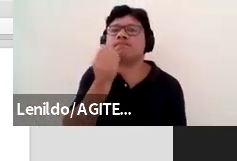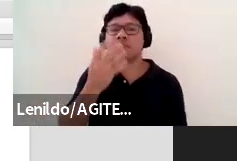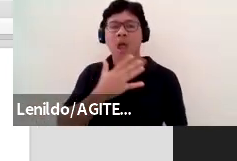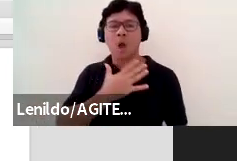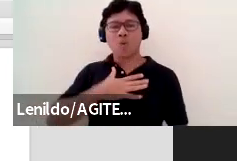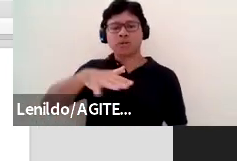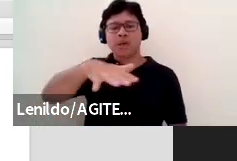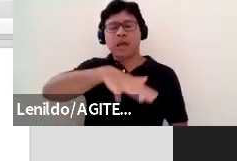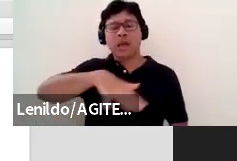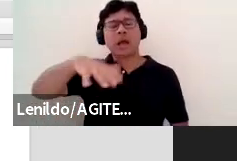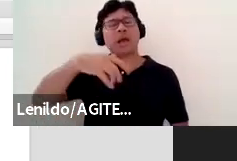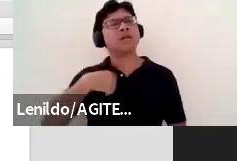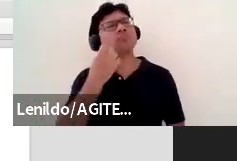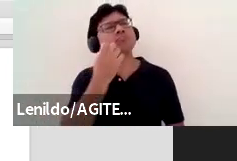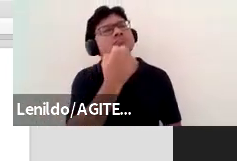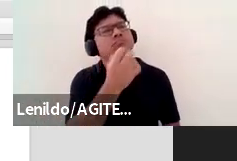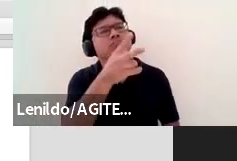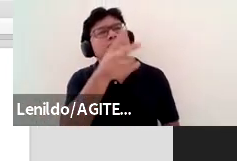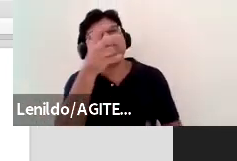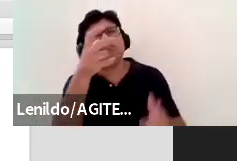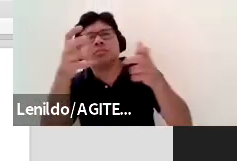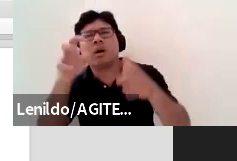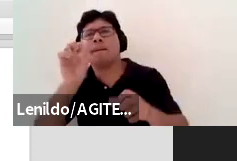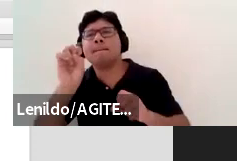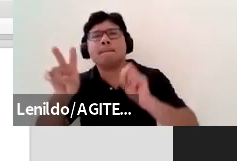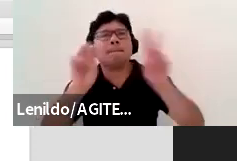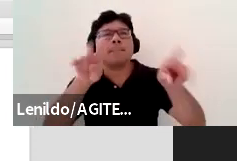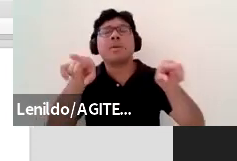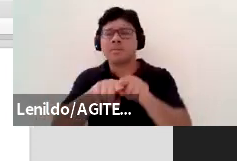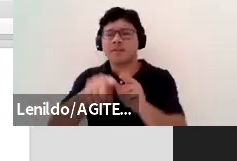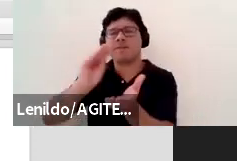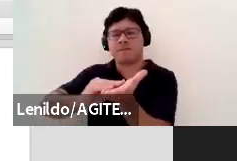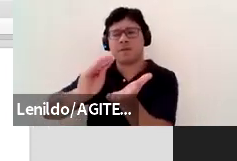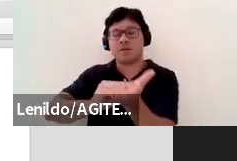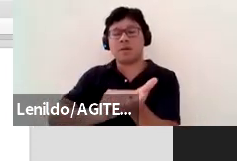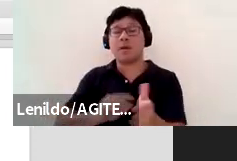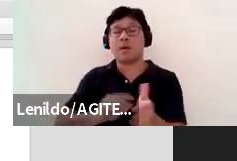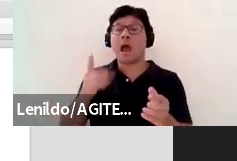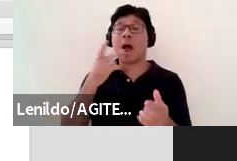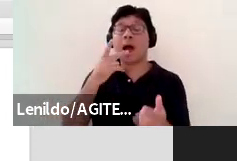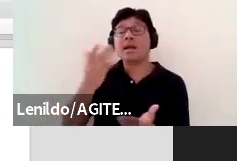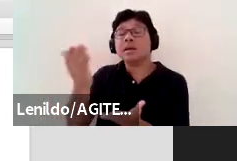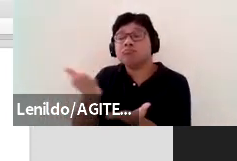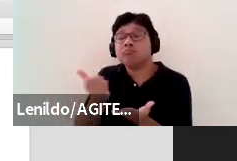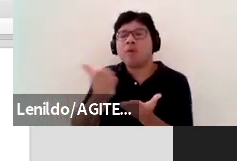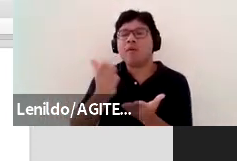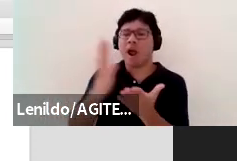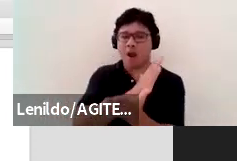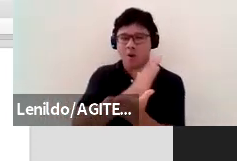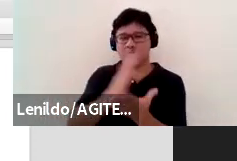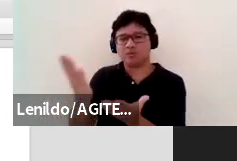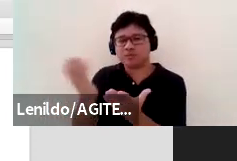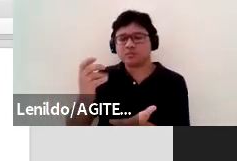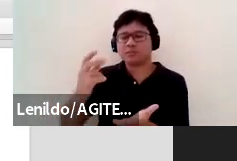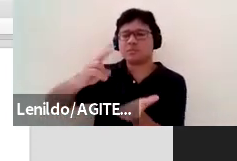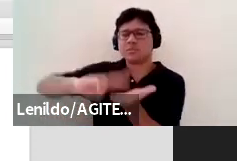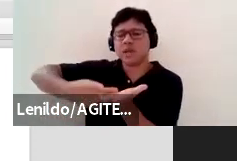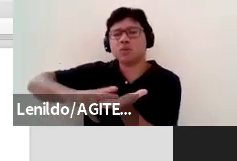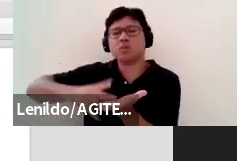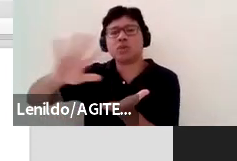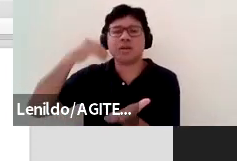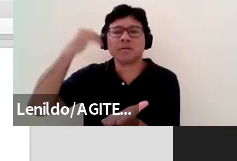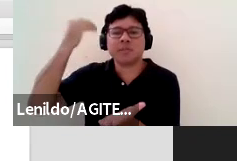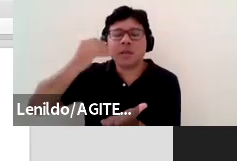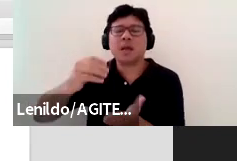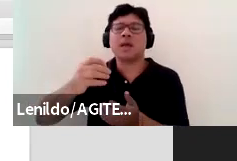havia essa carência. E, a princípio, a gente queria chamar outros tradutores para conduzir essas oficinas ou esses cursos,